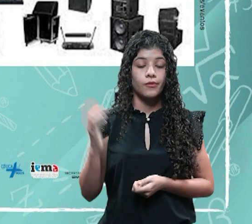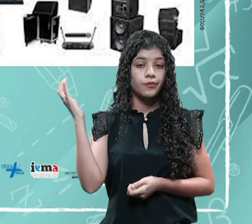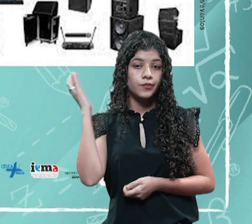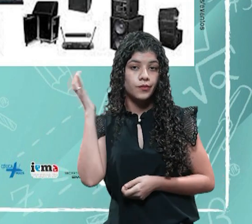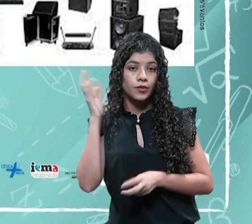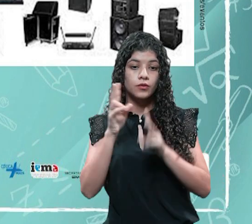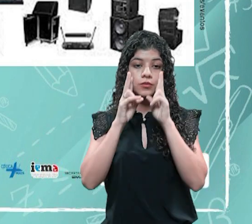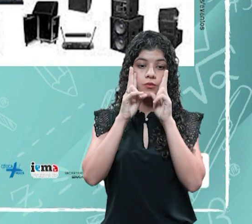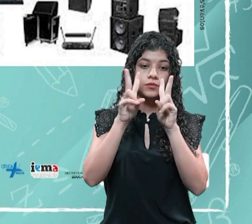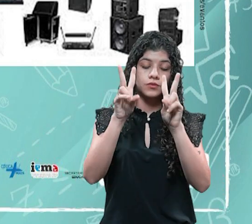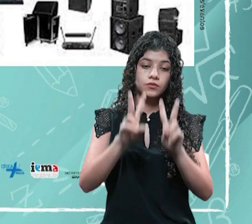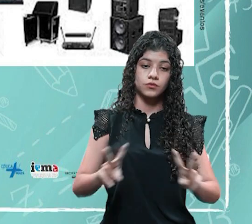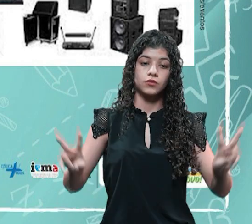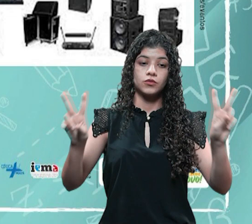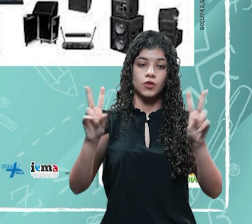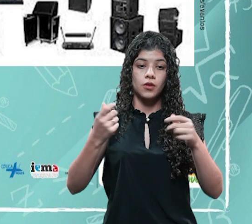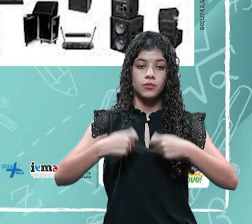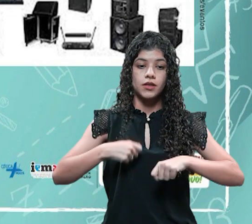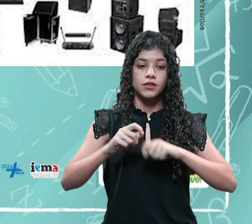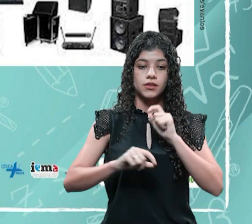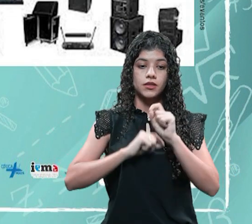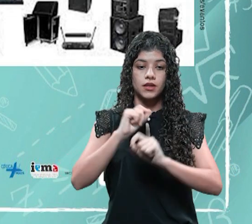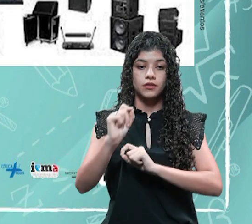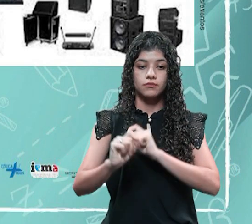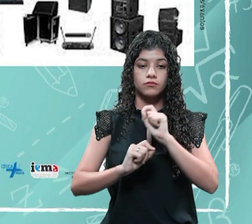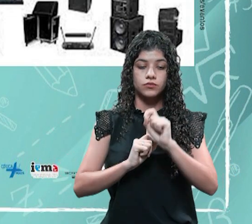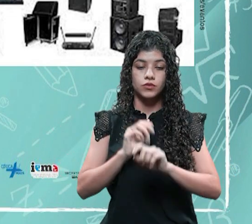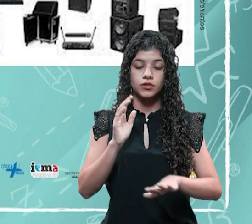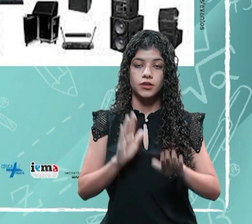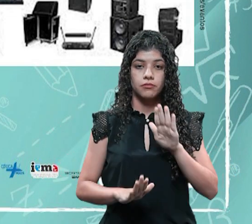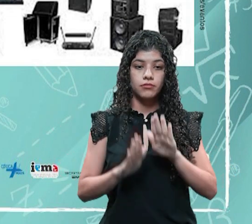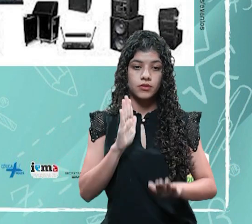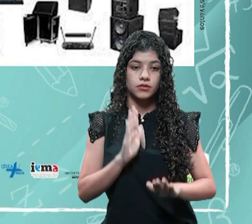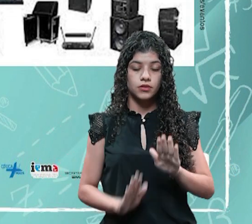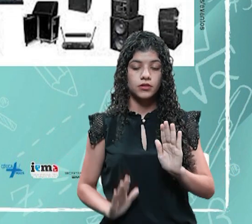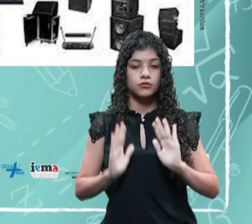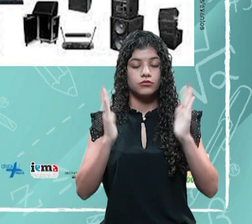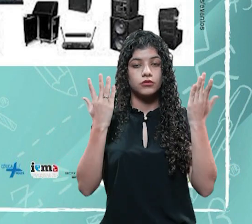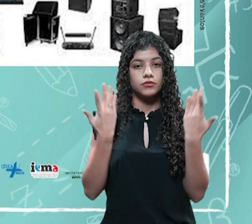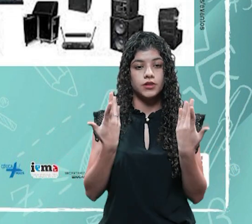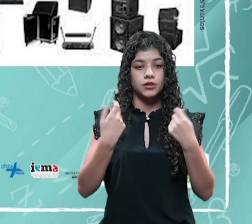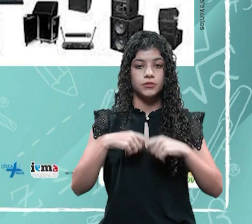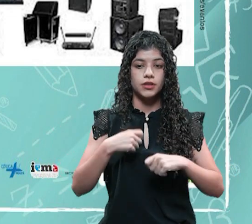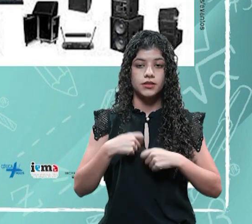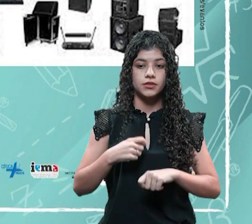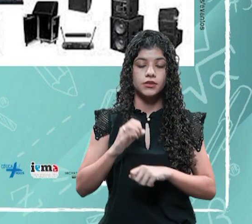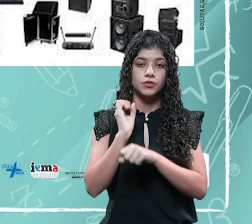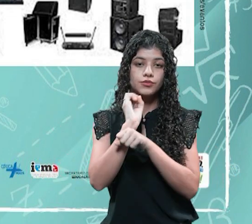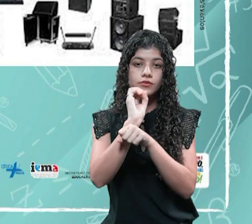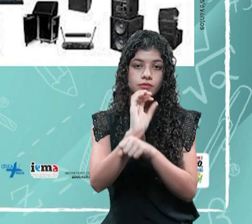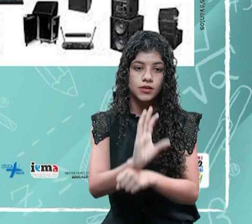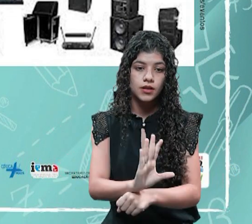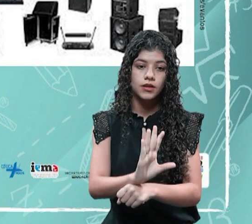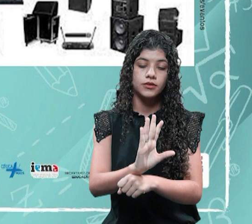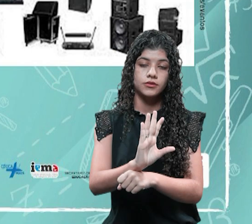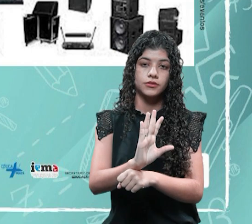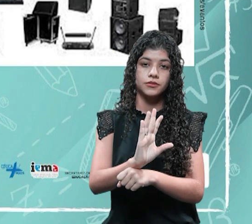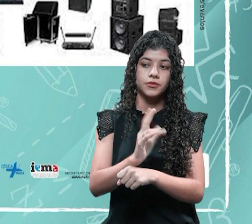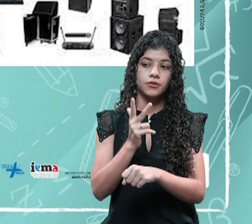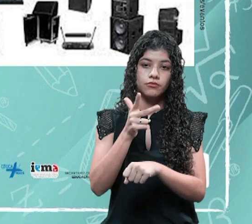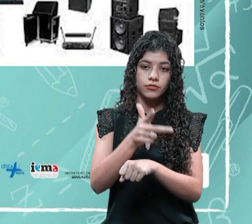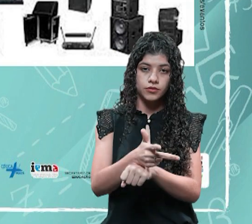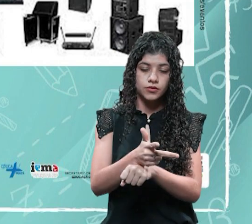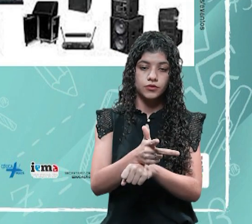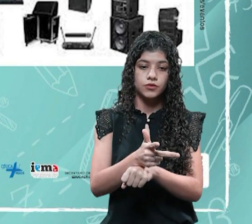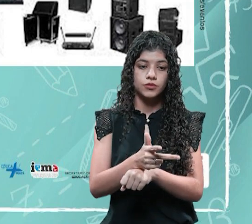equipamento audiovisual, né? A gente precisa de dependendo da categoria do evento, a gente precisa de um projetor de slide ou